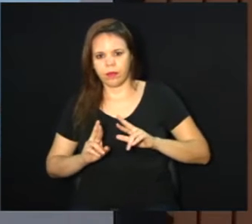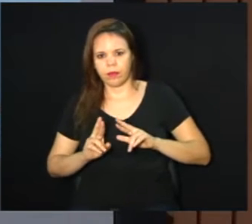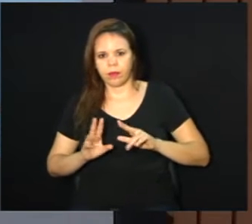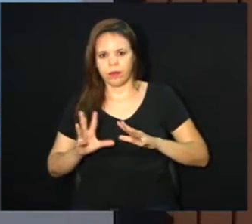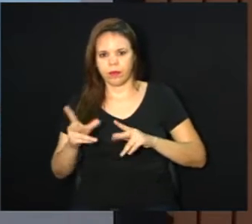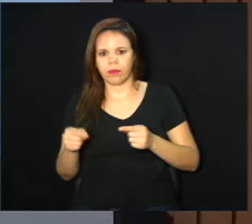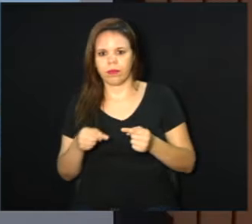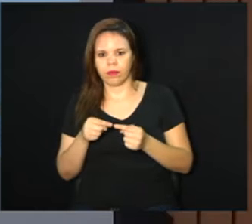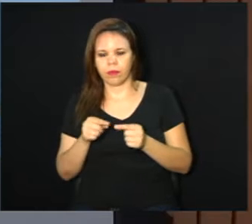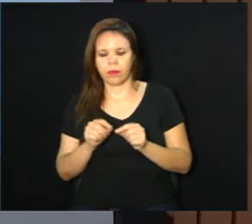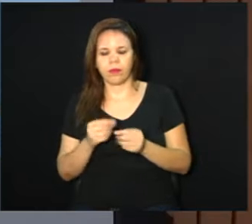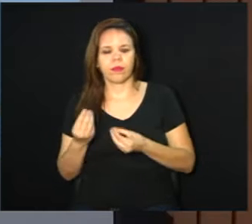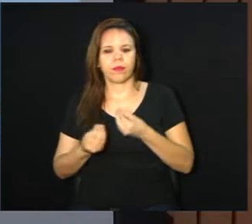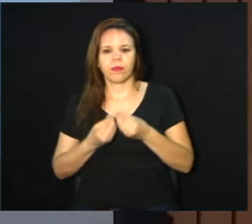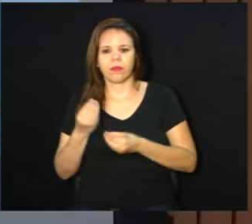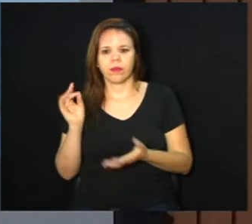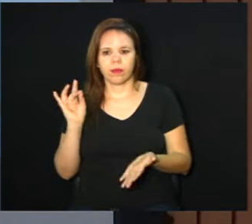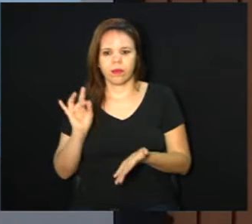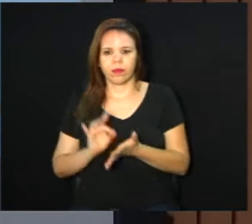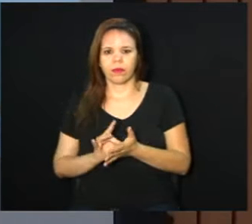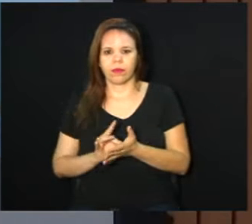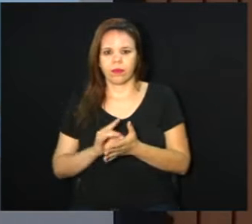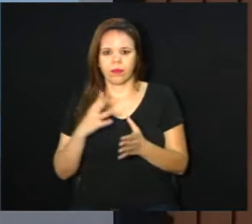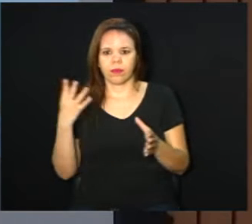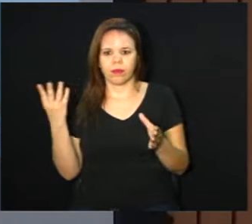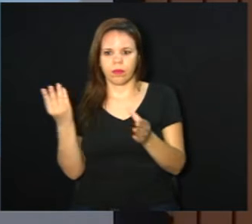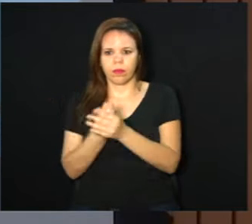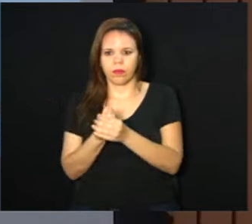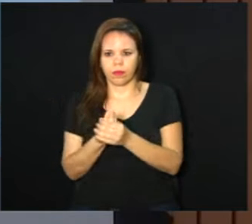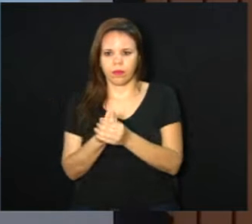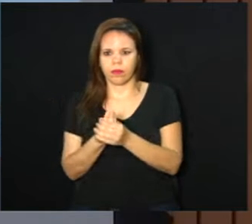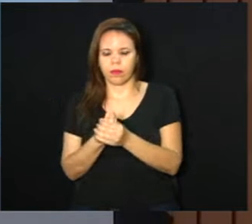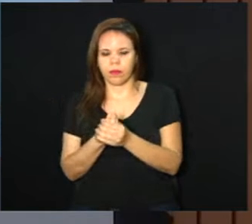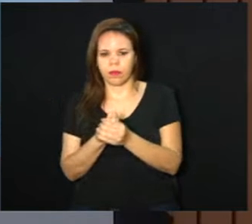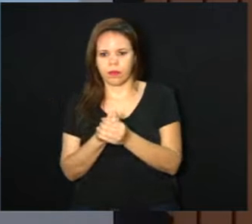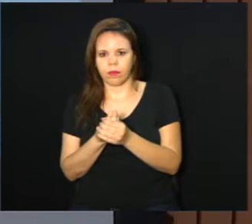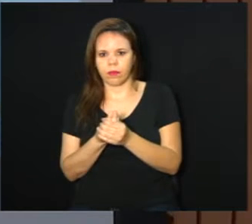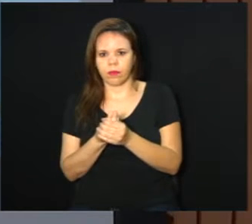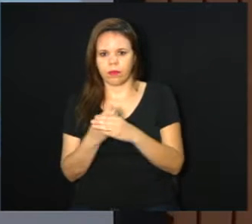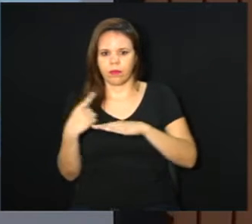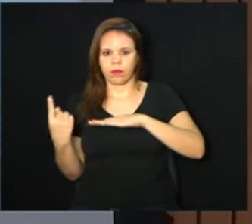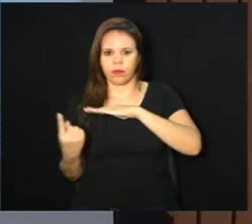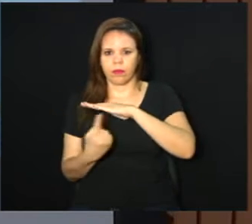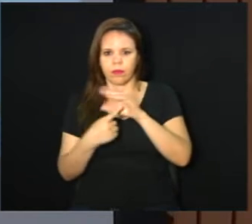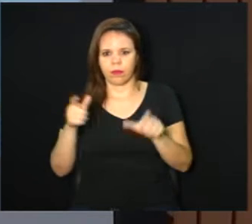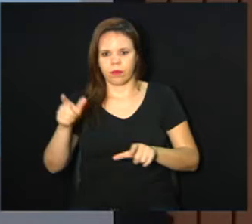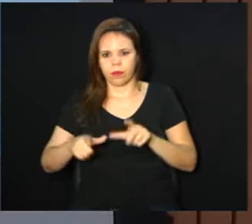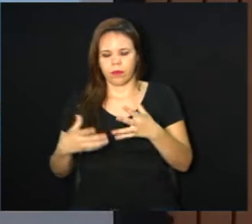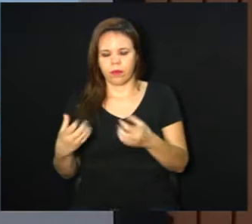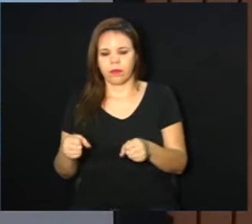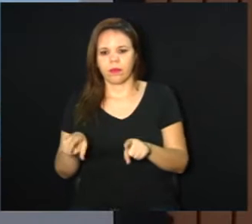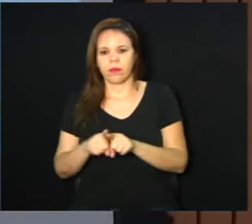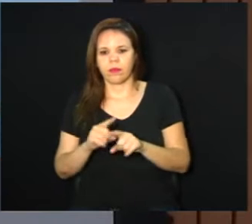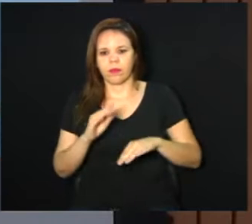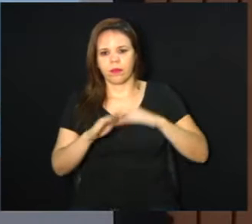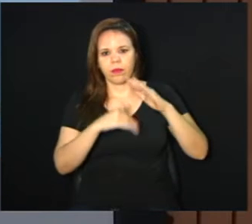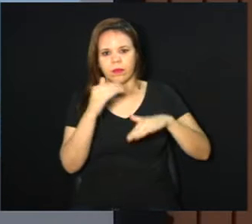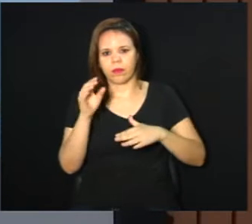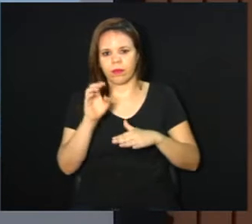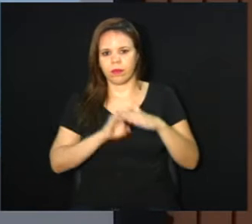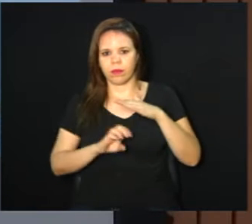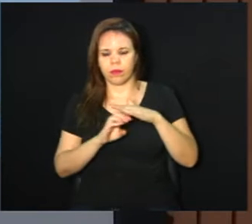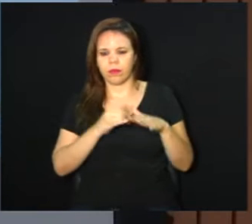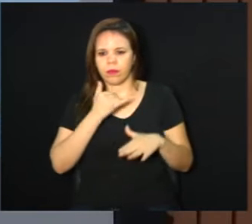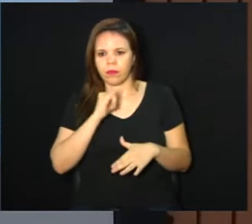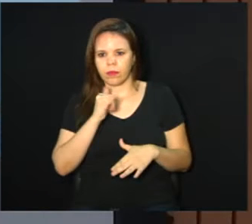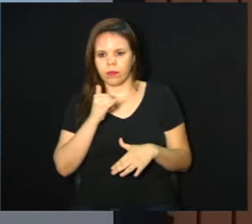como seria essa de fato penetração nos clientes e consumidores? Foi aí que a CPFL desenvolveu seu segundo projeto, que é o